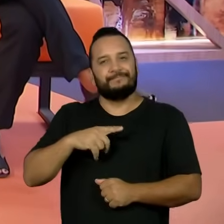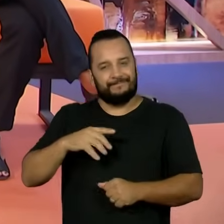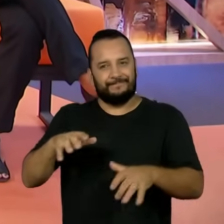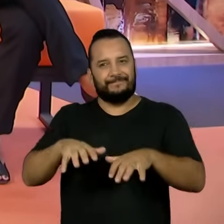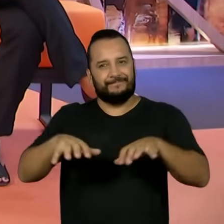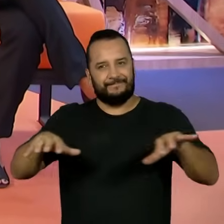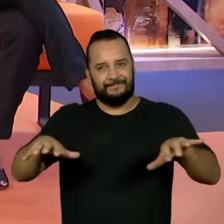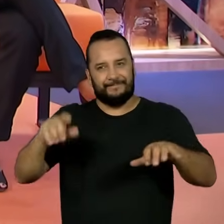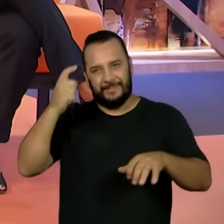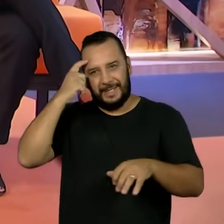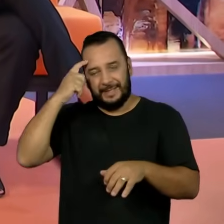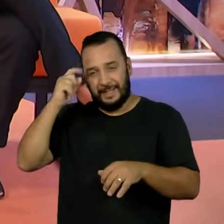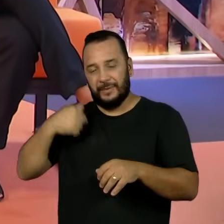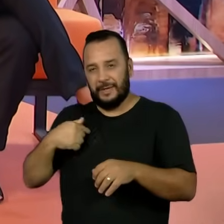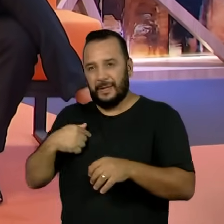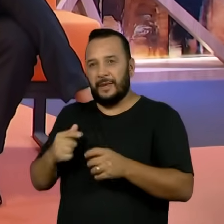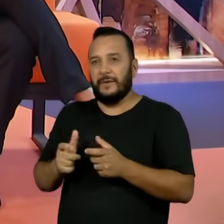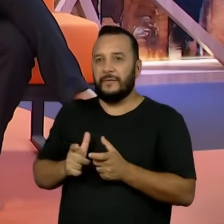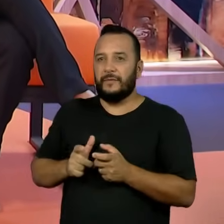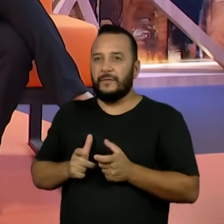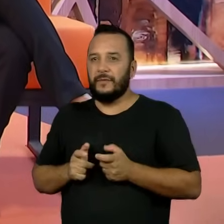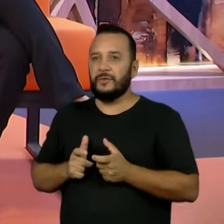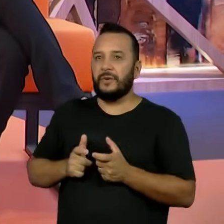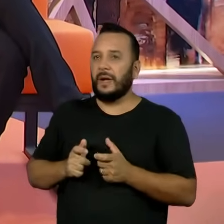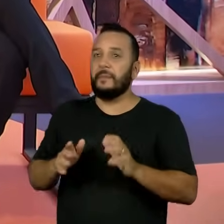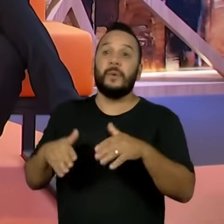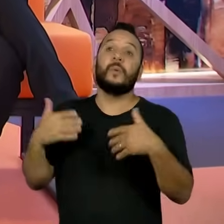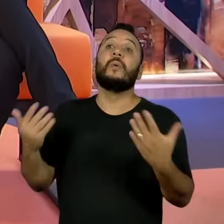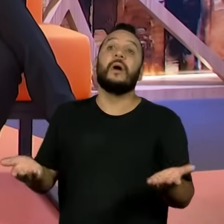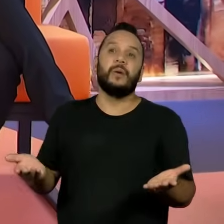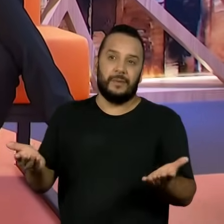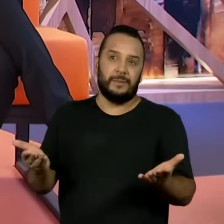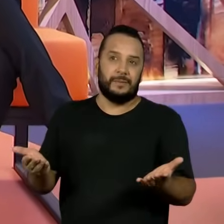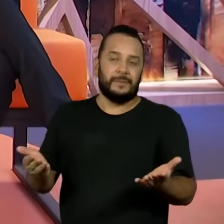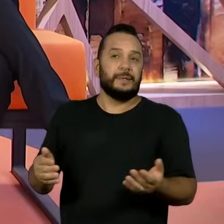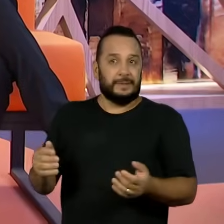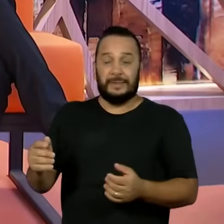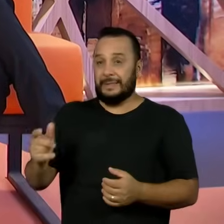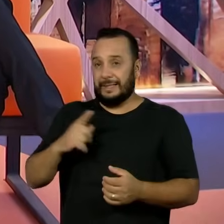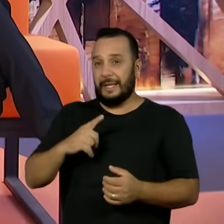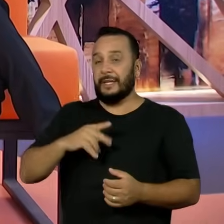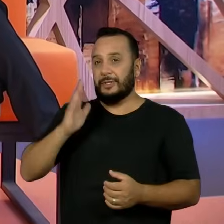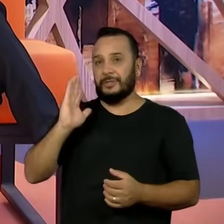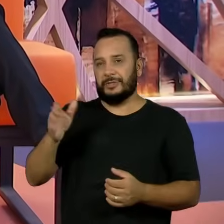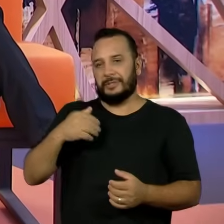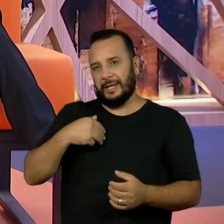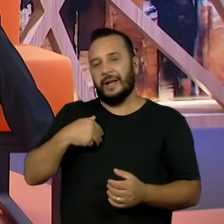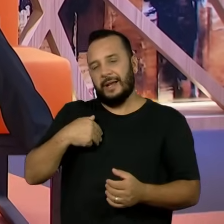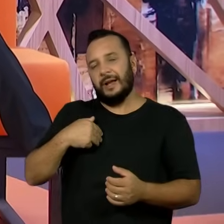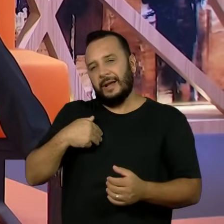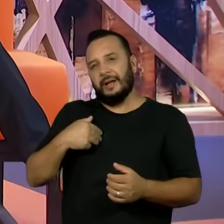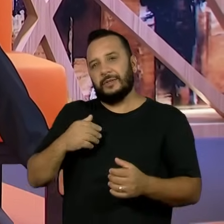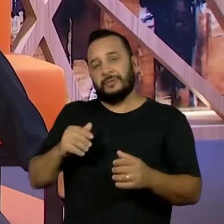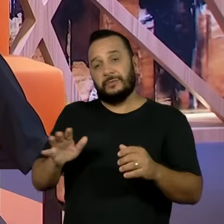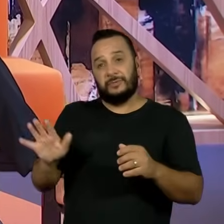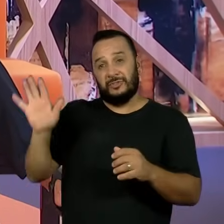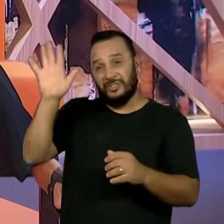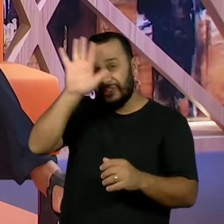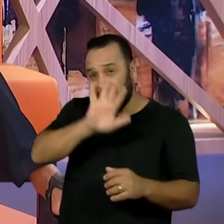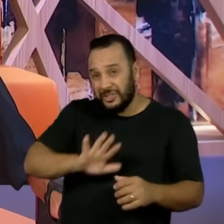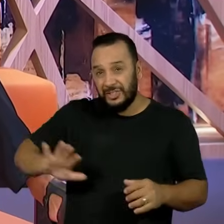Pensar videogame é pensar de que videogame que a gente está falando. Então, se a gente está falando do mainstream do videogame, a gente ainda está falando desses